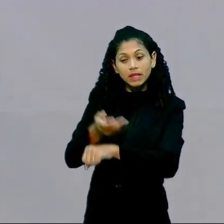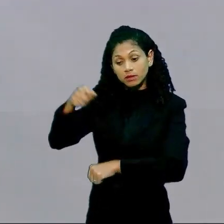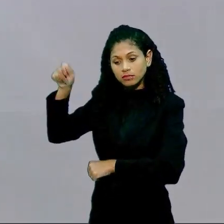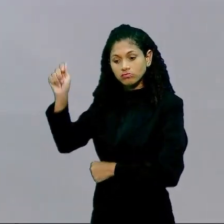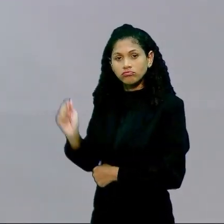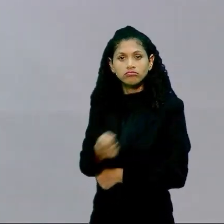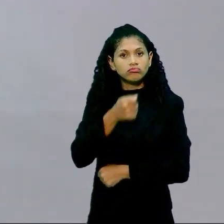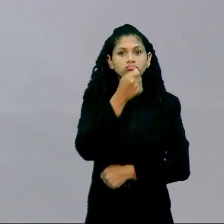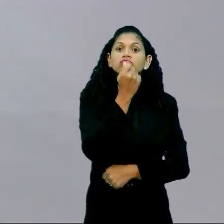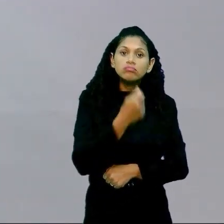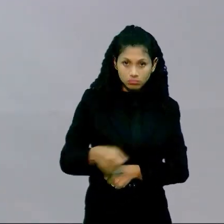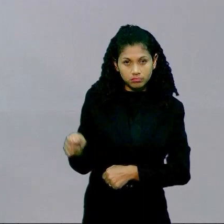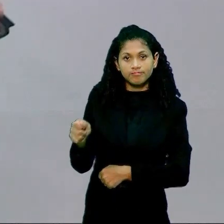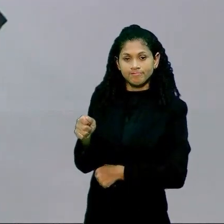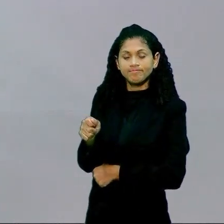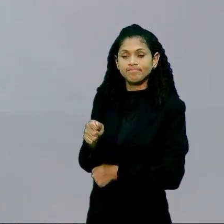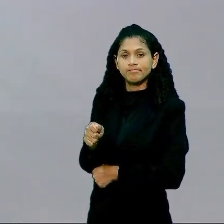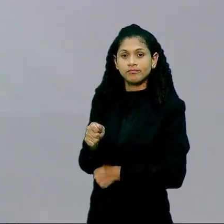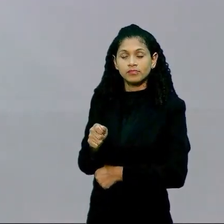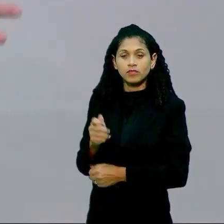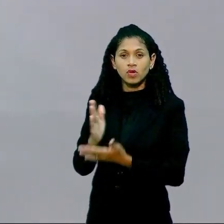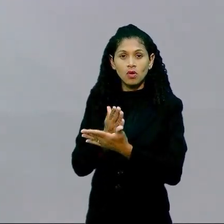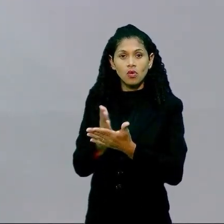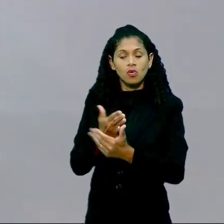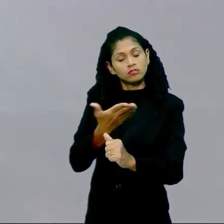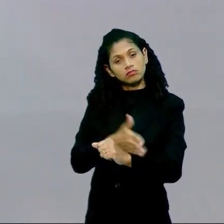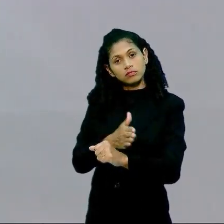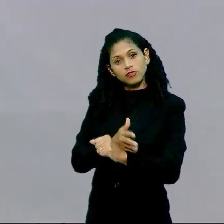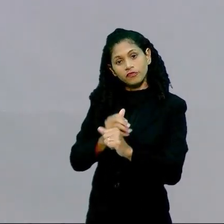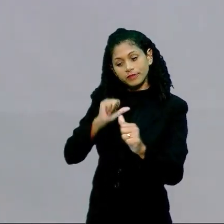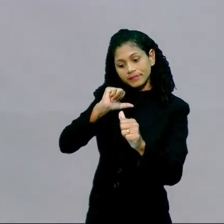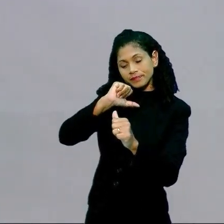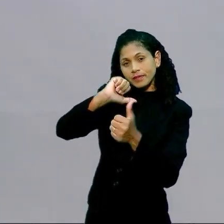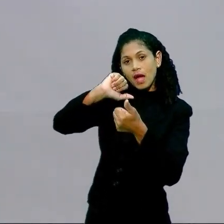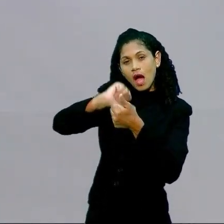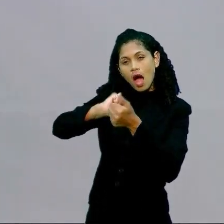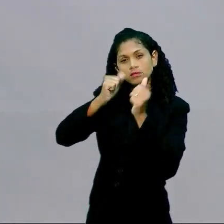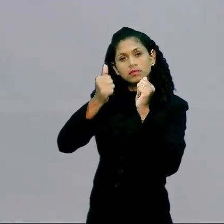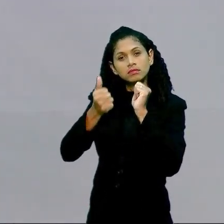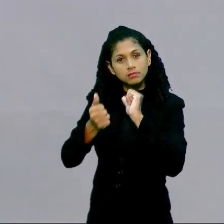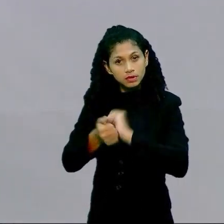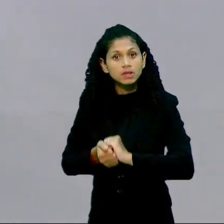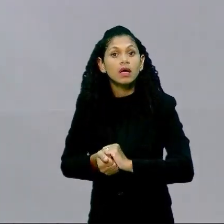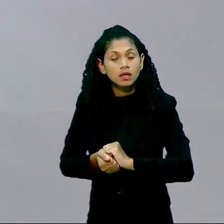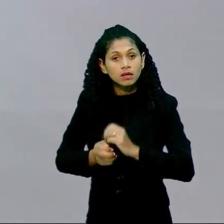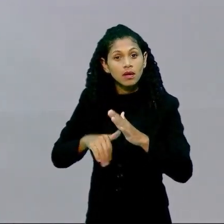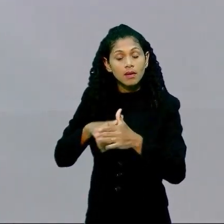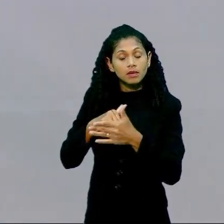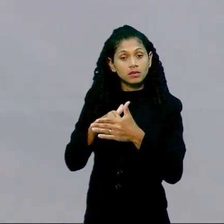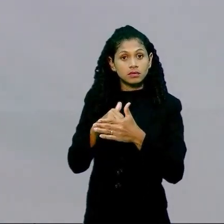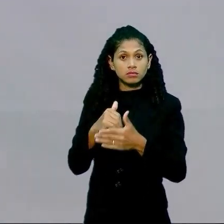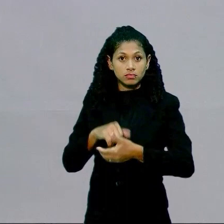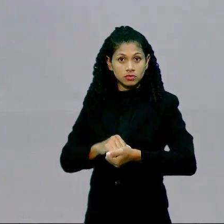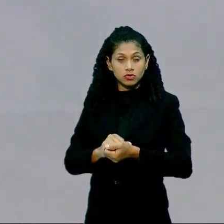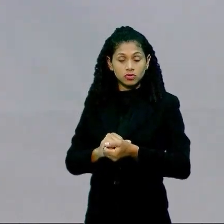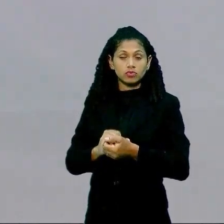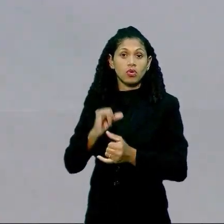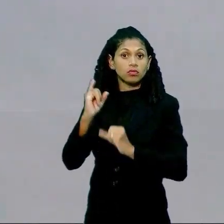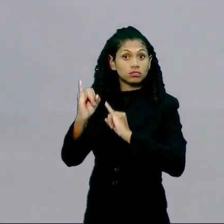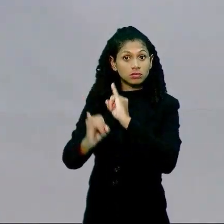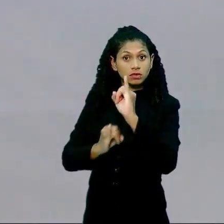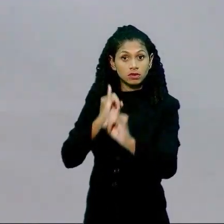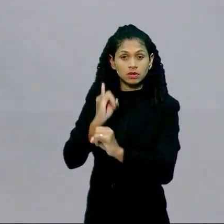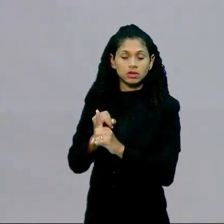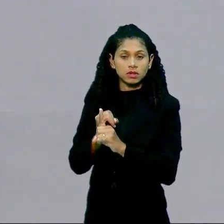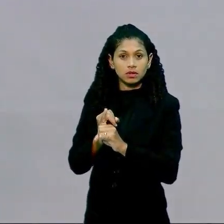ser adaptadas para jogos que a gente pudesse vivenciar, vislumbrar na prática online. Você talvez ainda não saiu